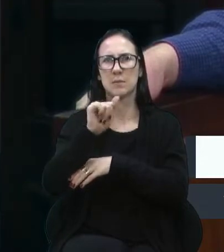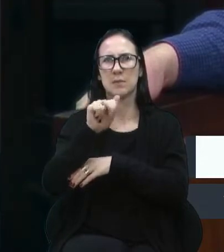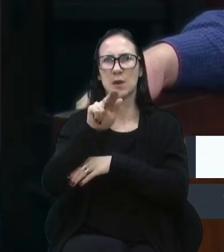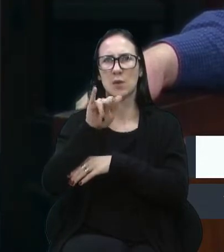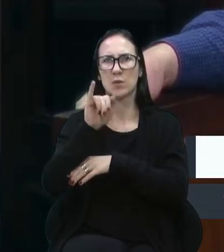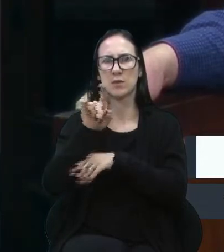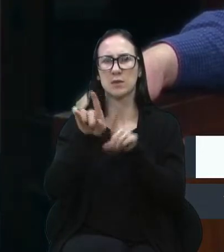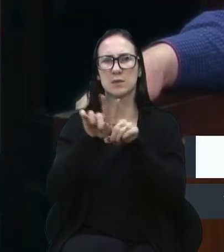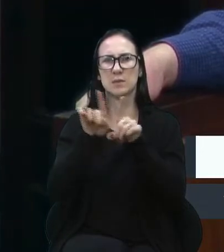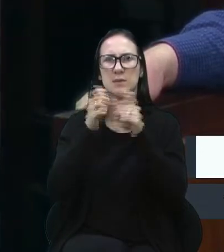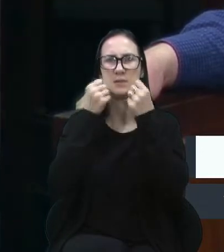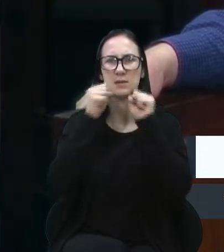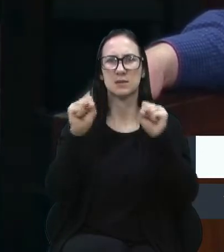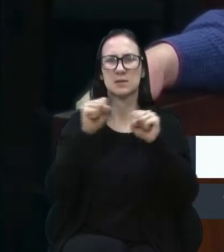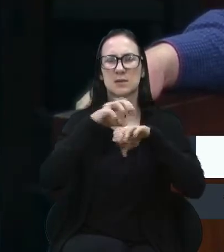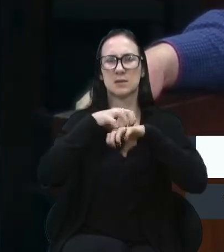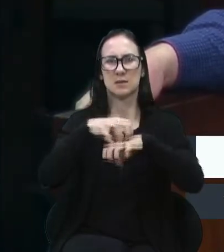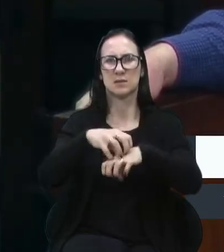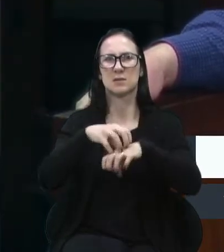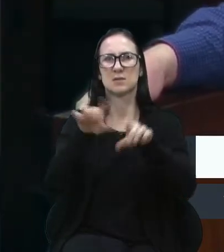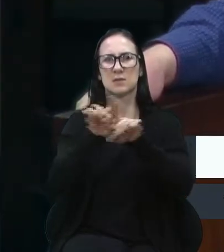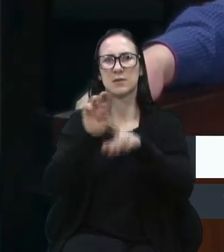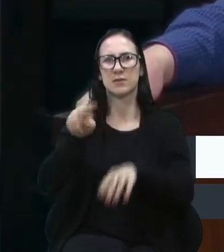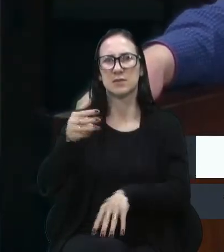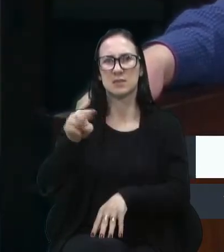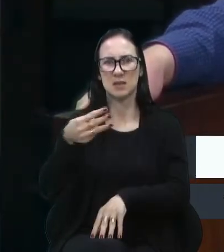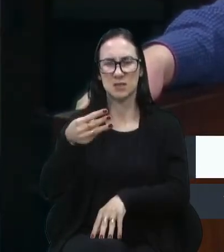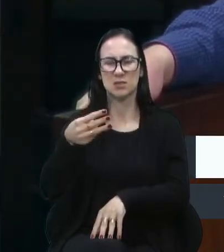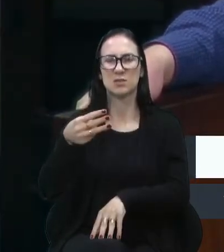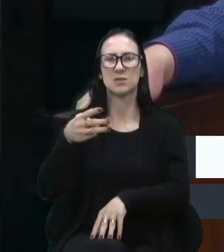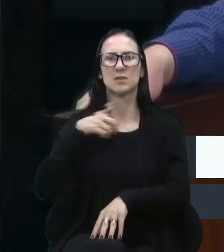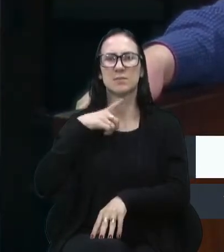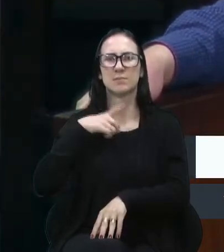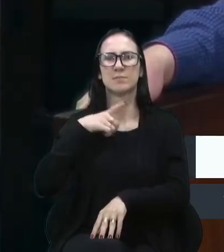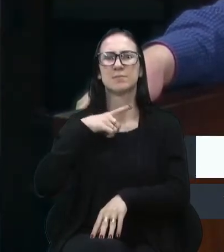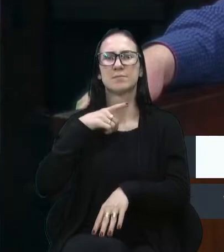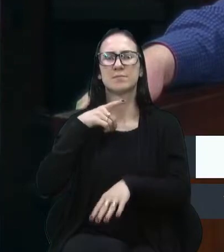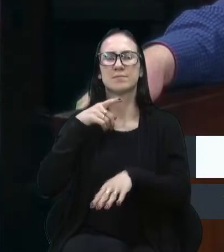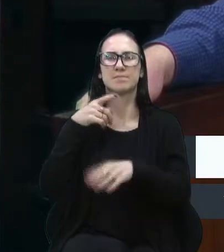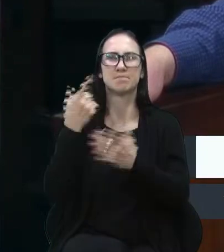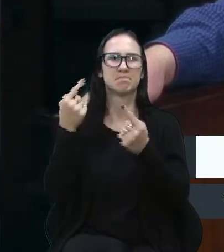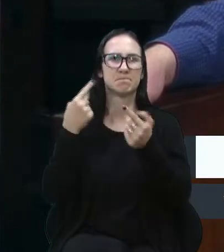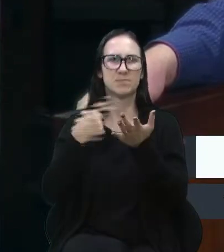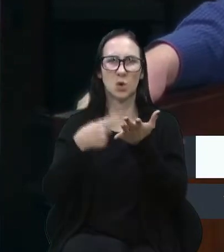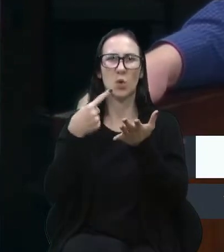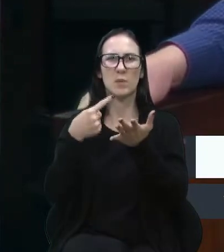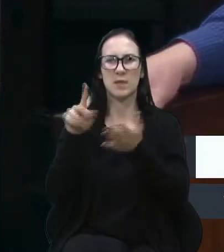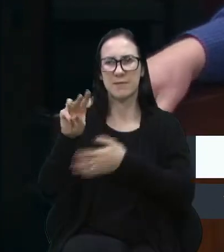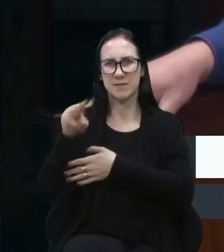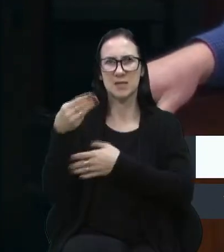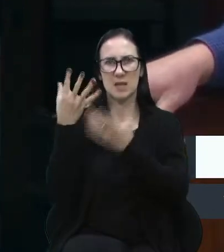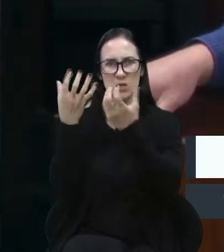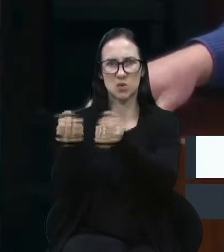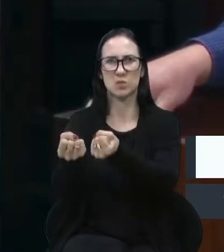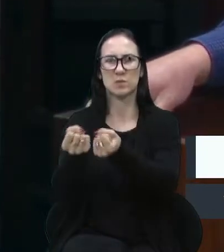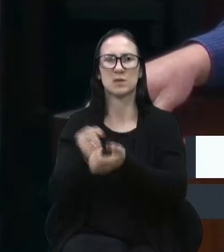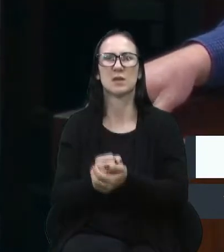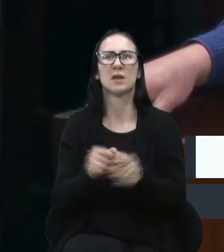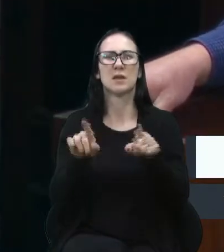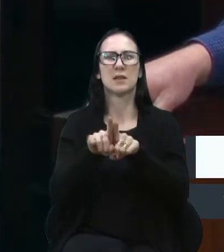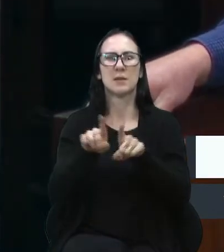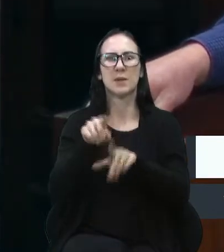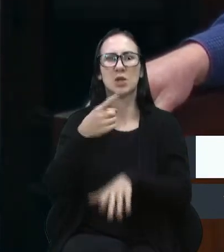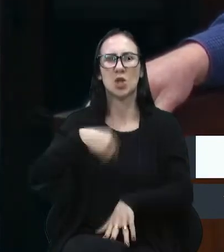e à Visate, logo então que a empresa iria assumir então essa questão. E nos comprometemos, vereador Sandro,